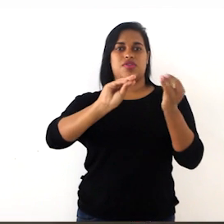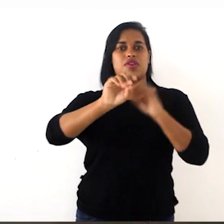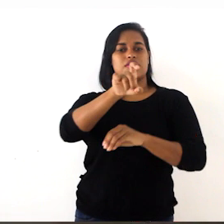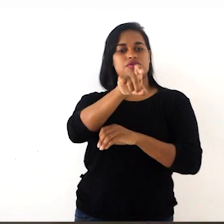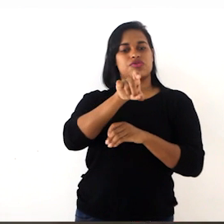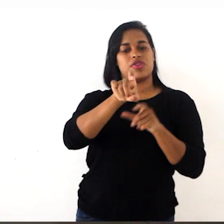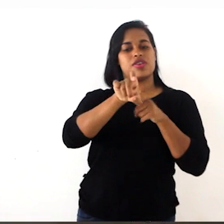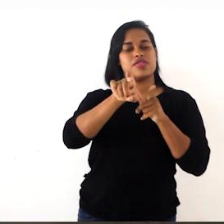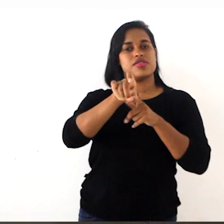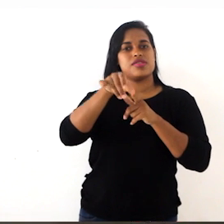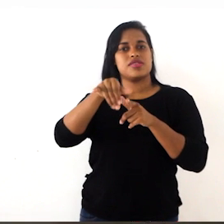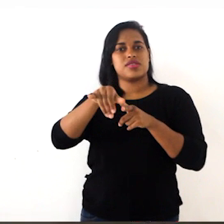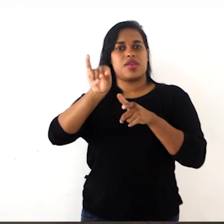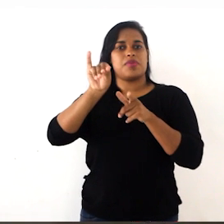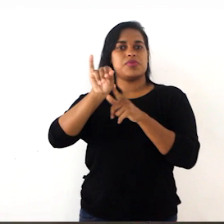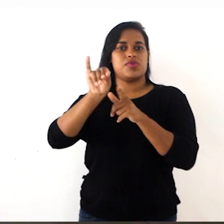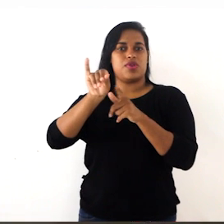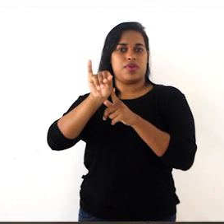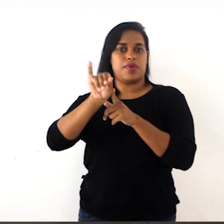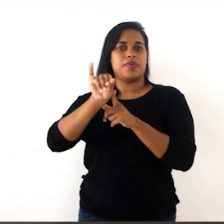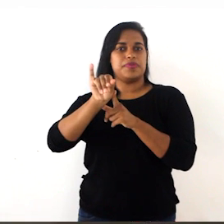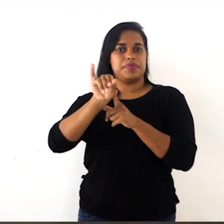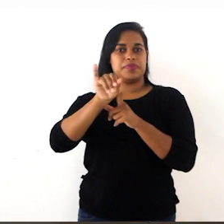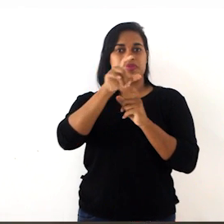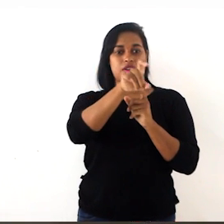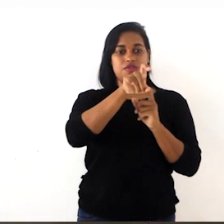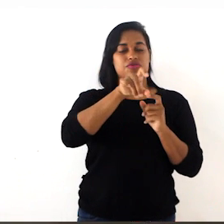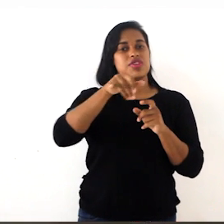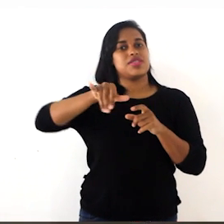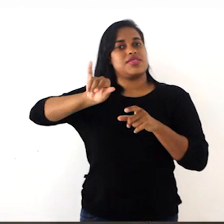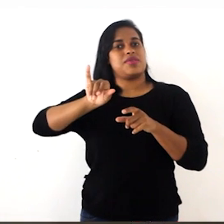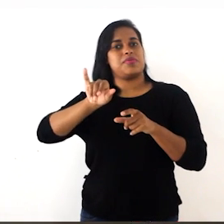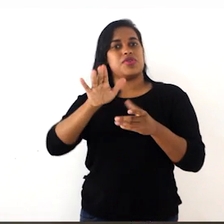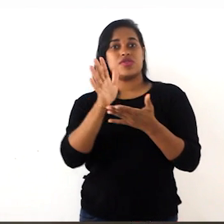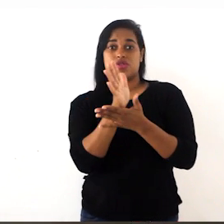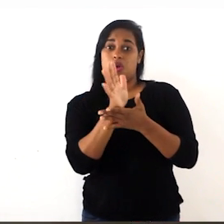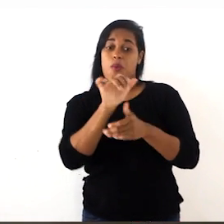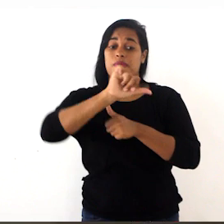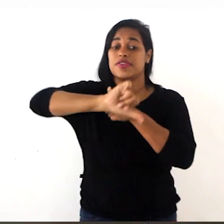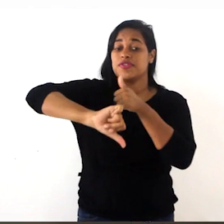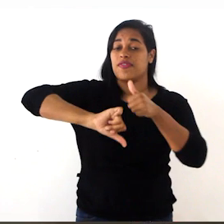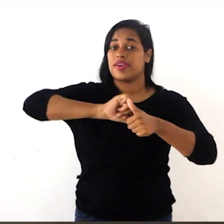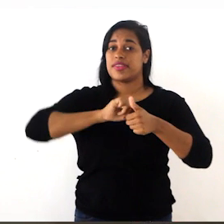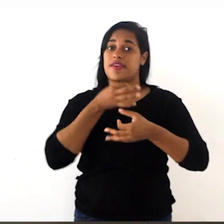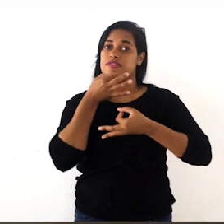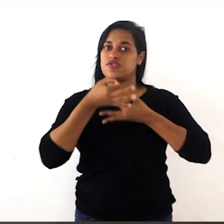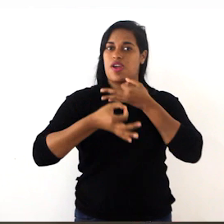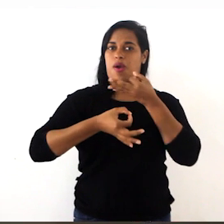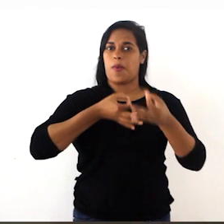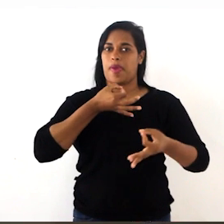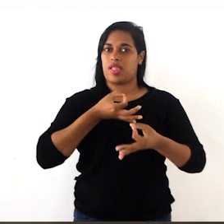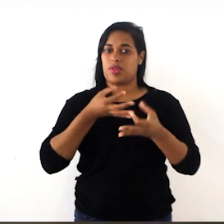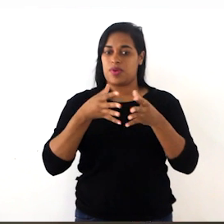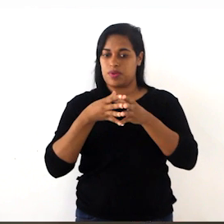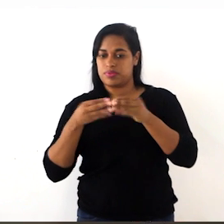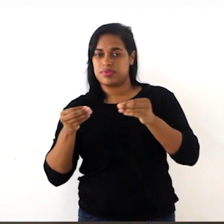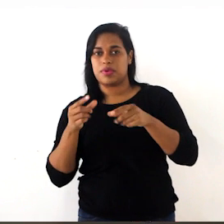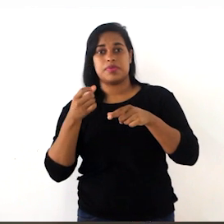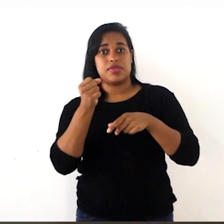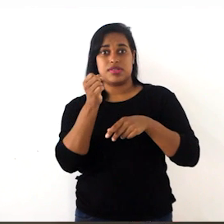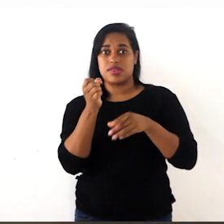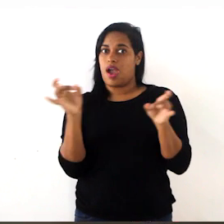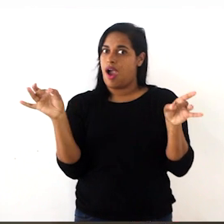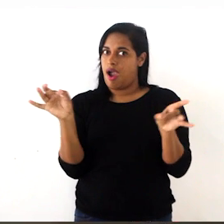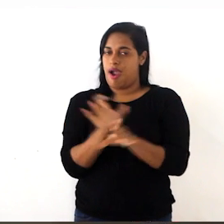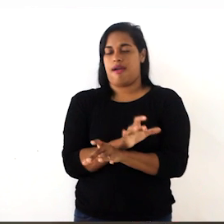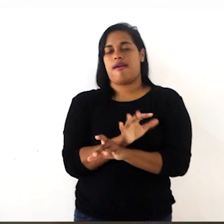x e y. E essas variáveis x e y, elas são variáveis de argumento. Elas também desaparecem quando a função termina.